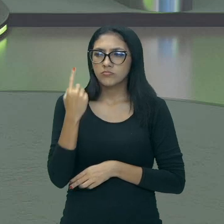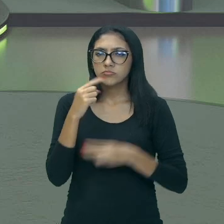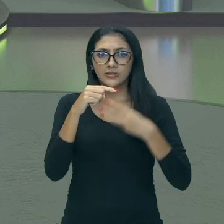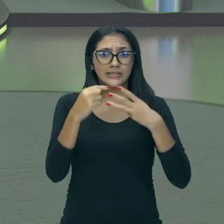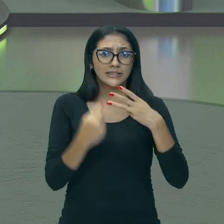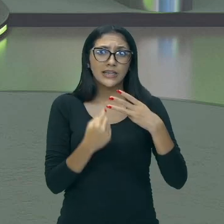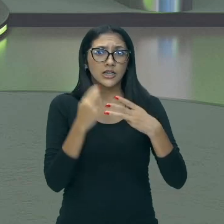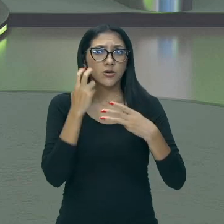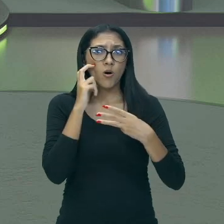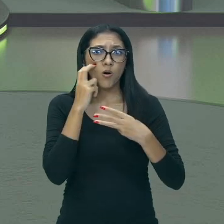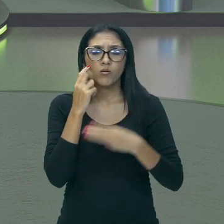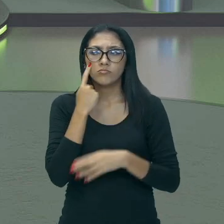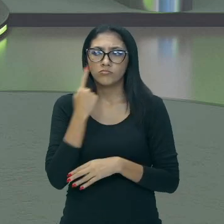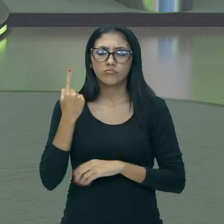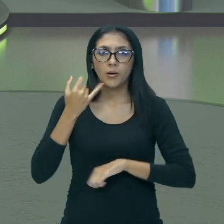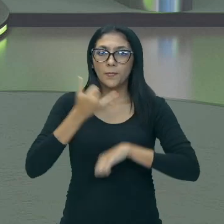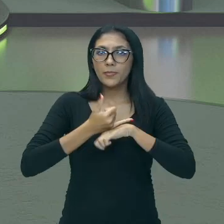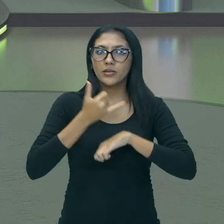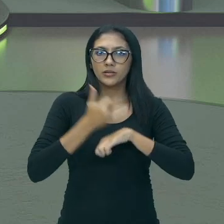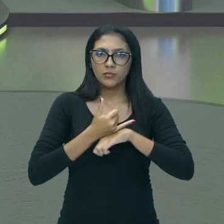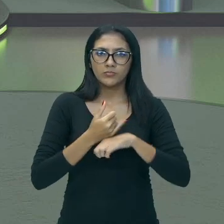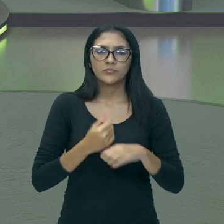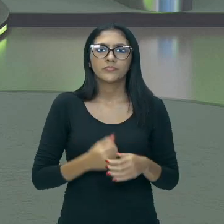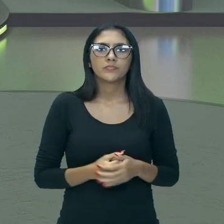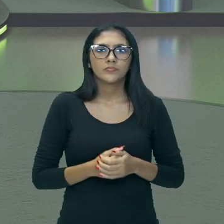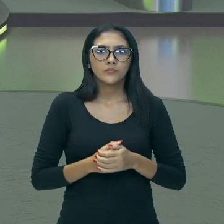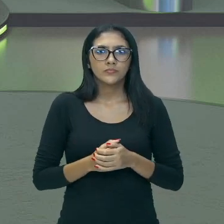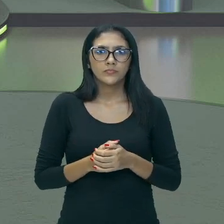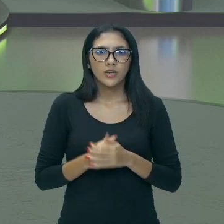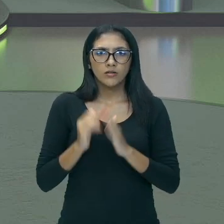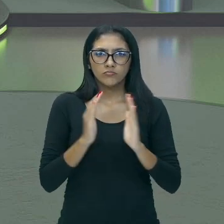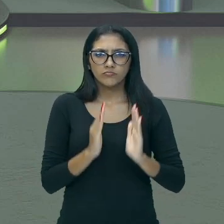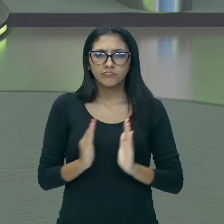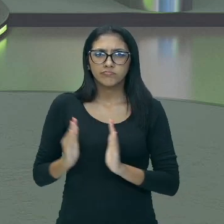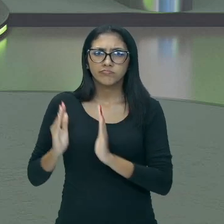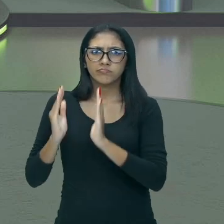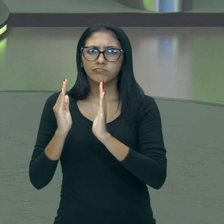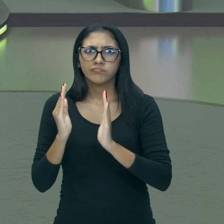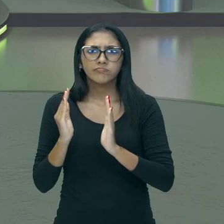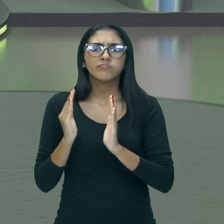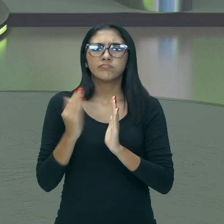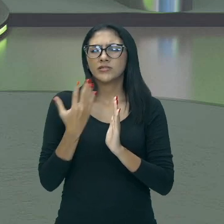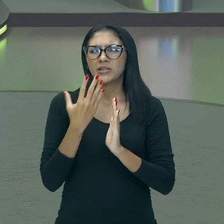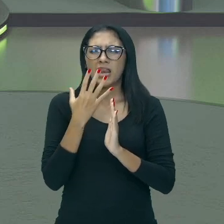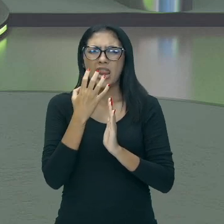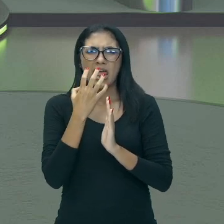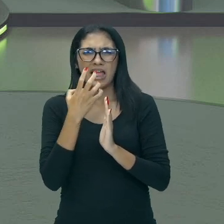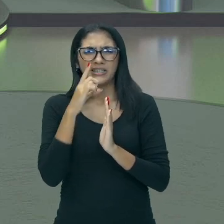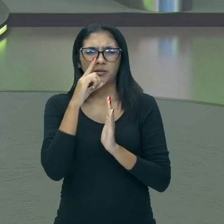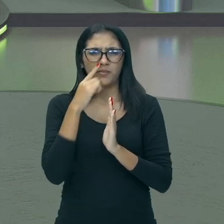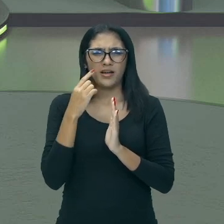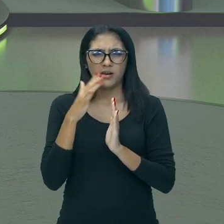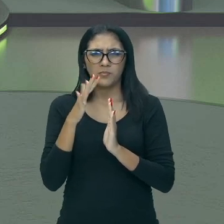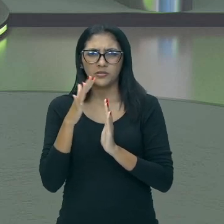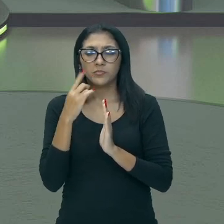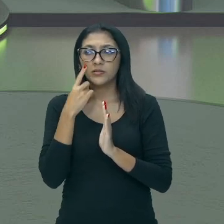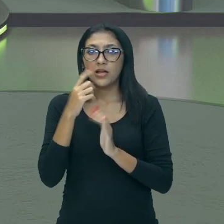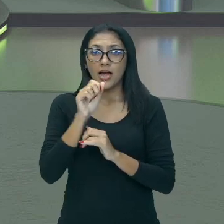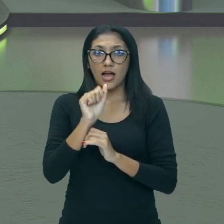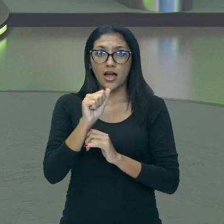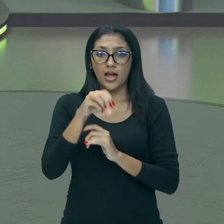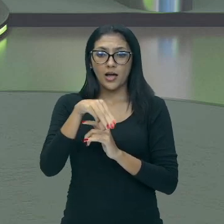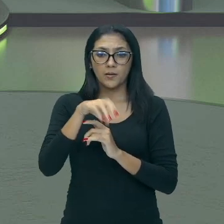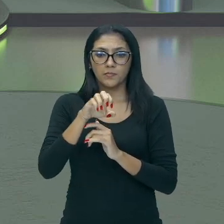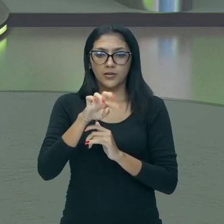metais, tá? Aí lá, naquela parte mais laranja, nós temos os ametais.